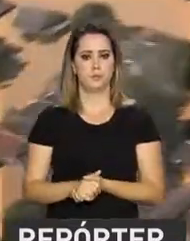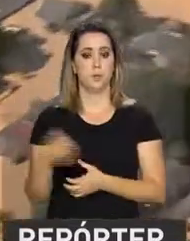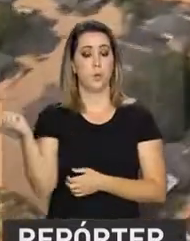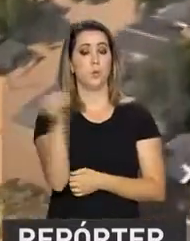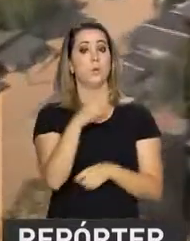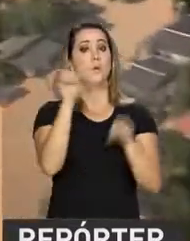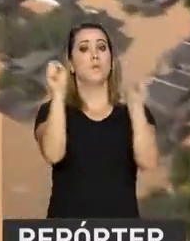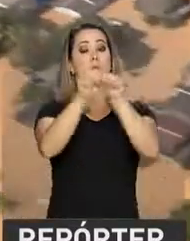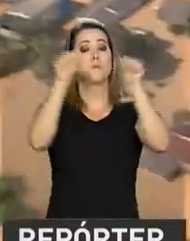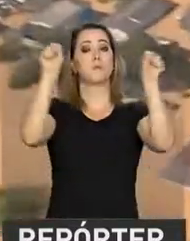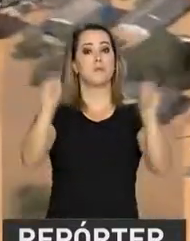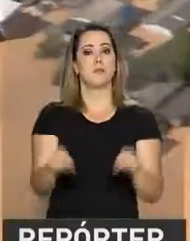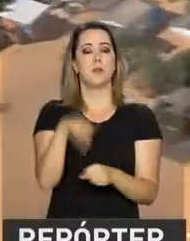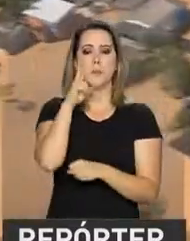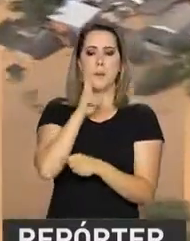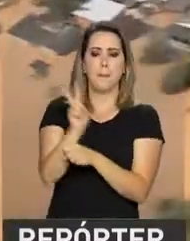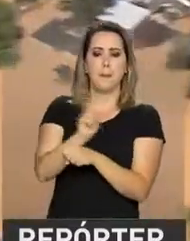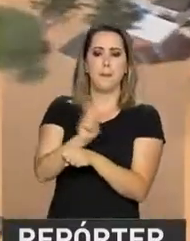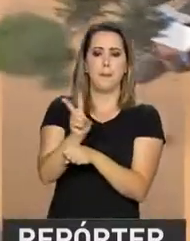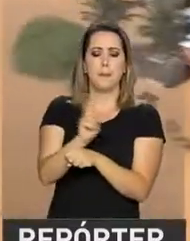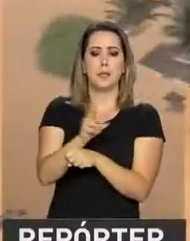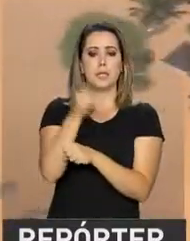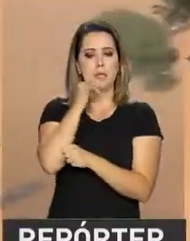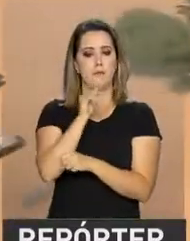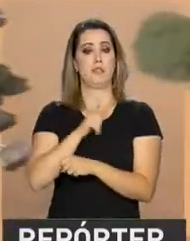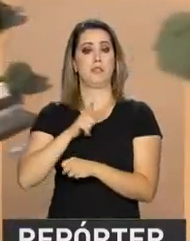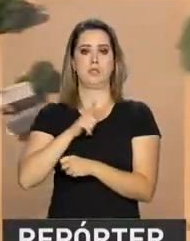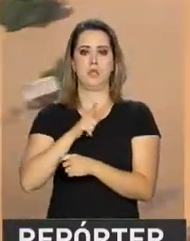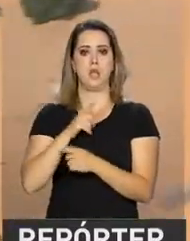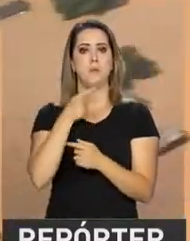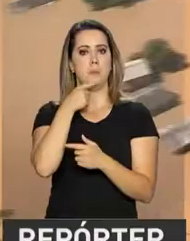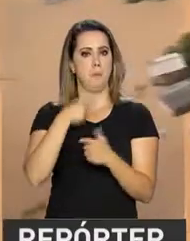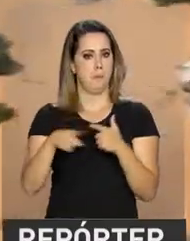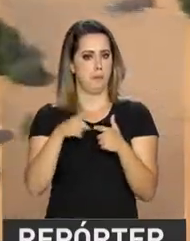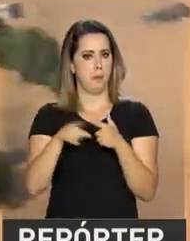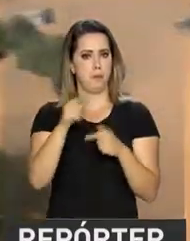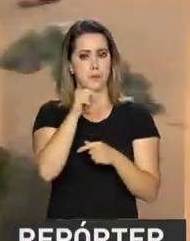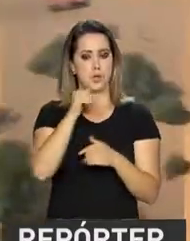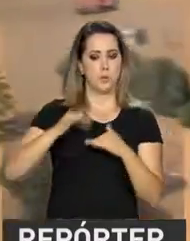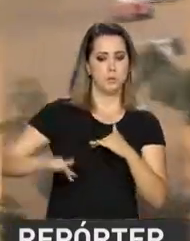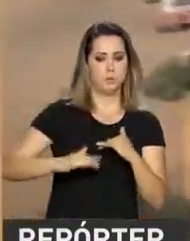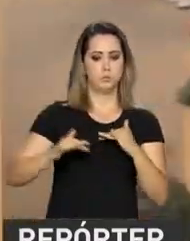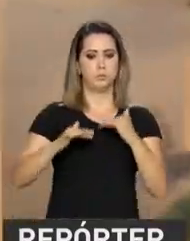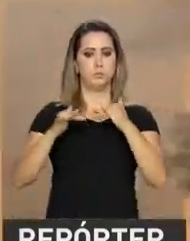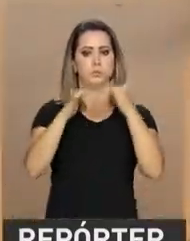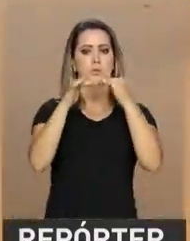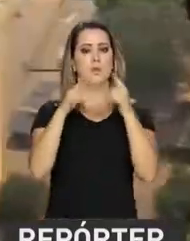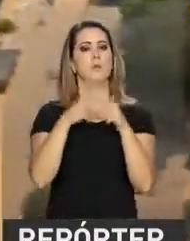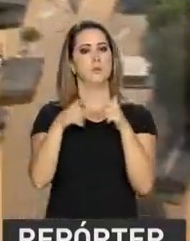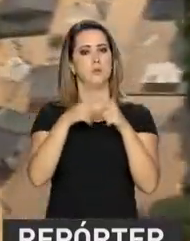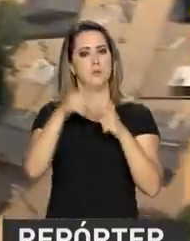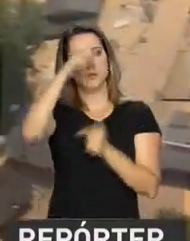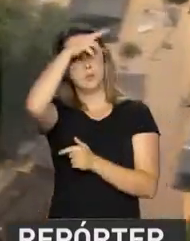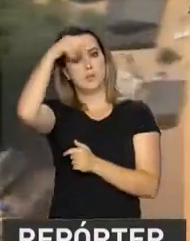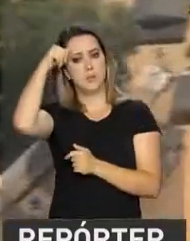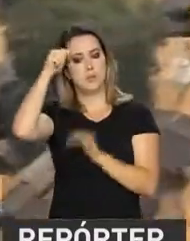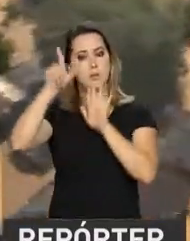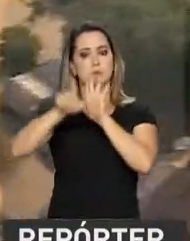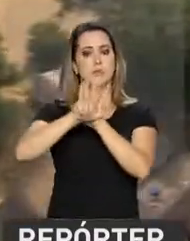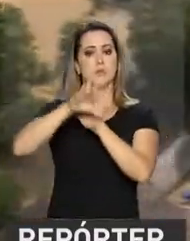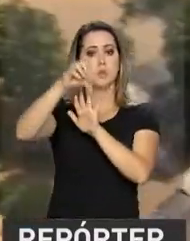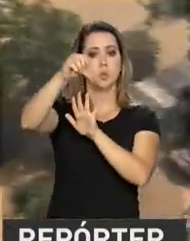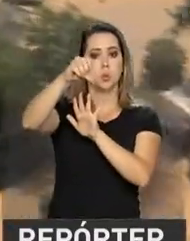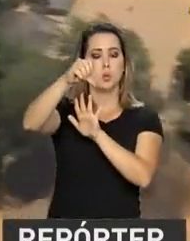Um novo sistema de monitoramento capaz de prever enchentes e como elas podem afetar a Amazônia Legal, região que reúne